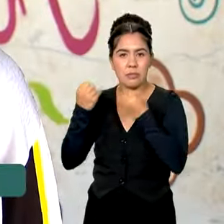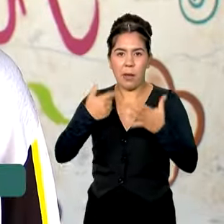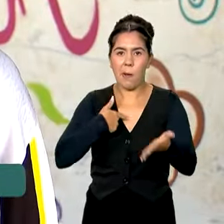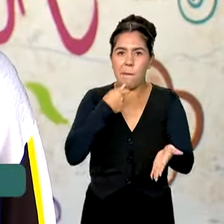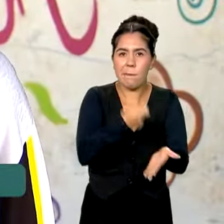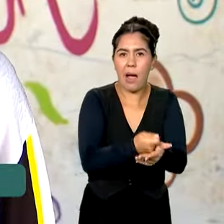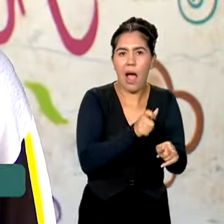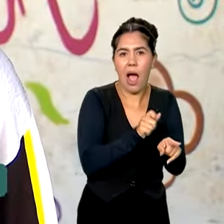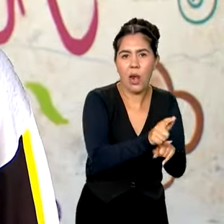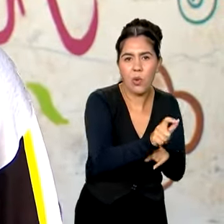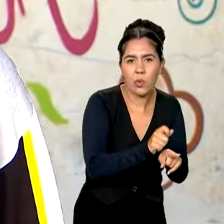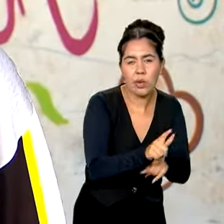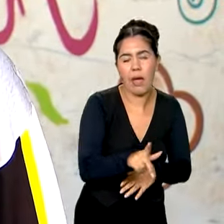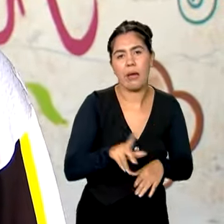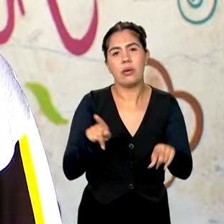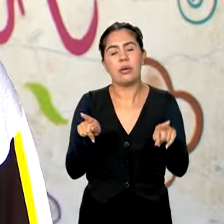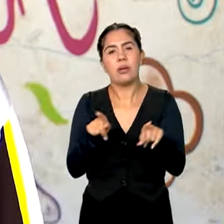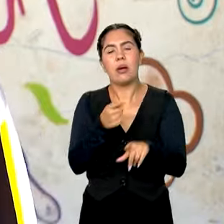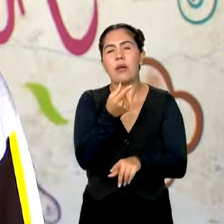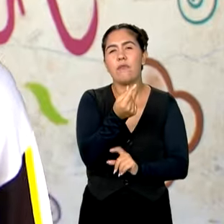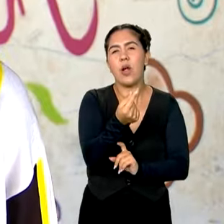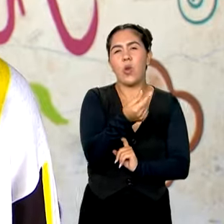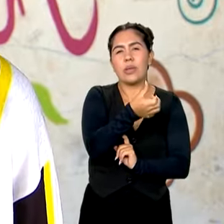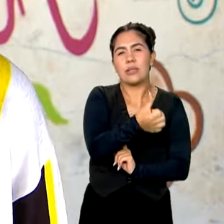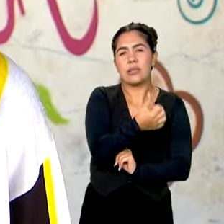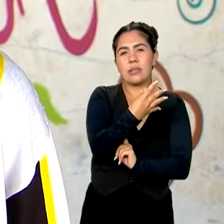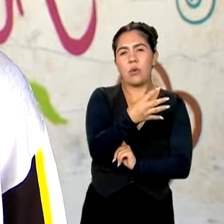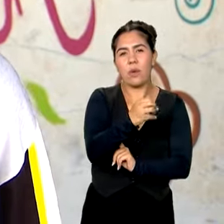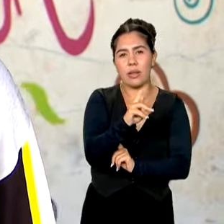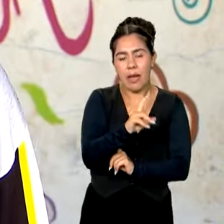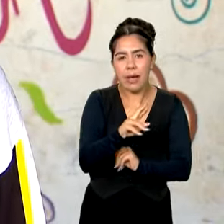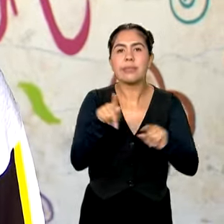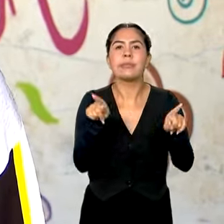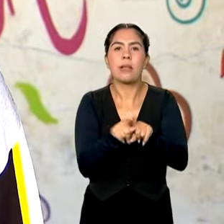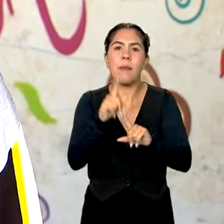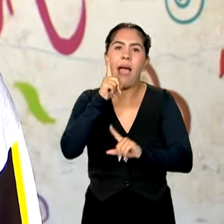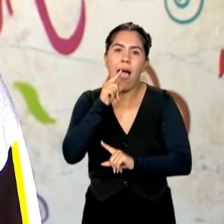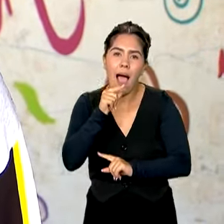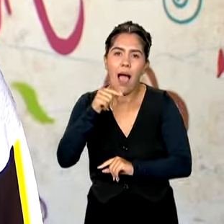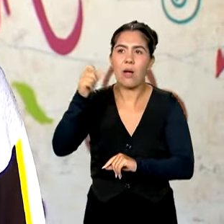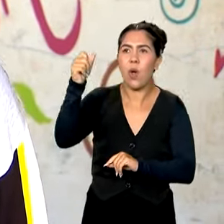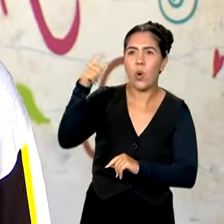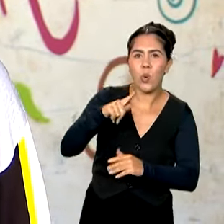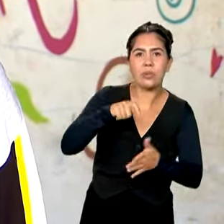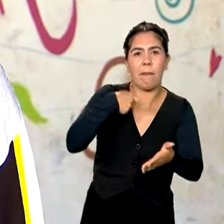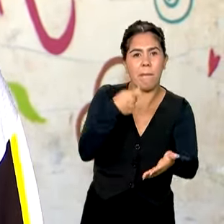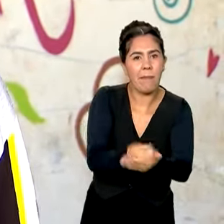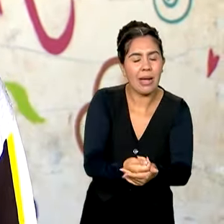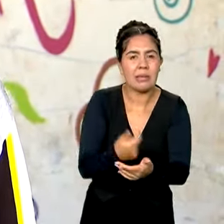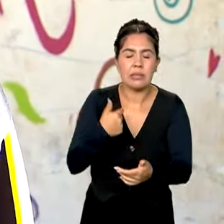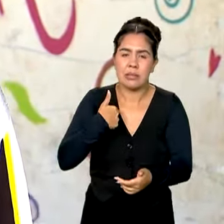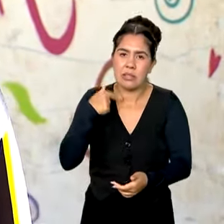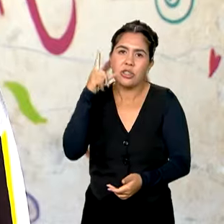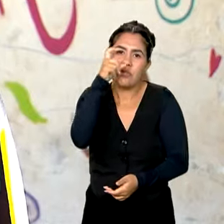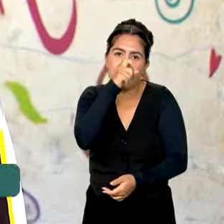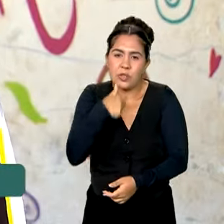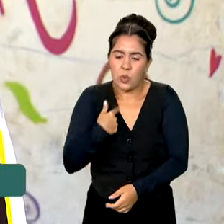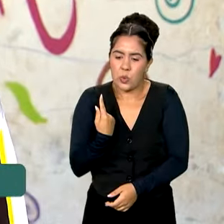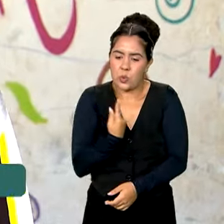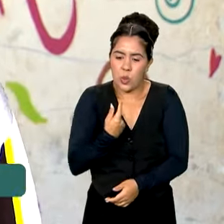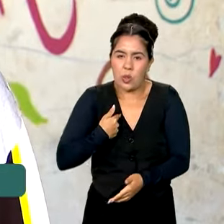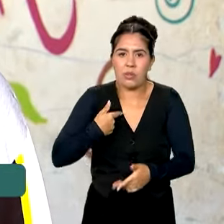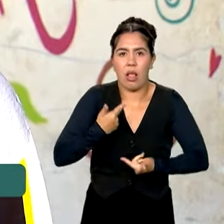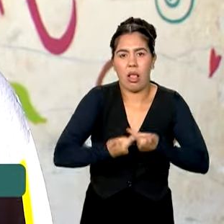aluguel, né, pago 640 fora água e luz, então fica puxado para só eu que estou trabalhando,